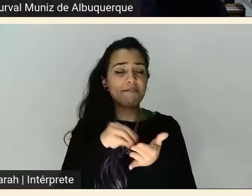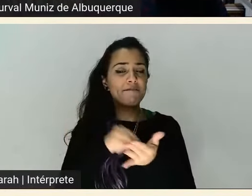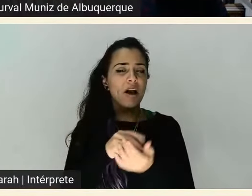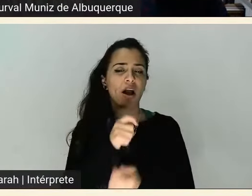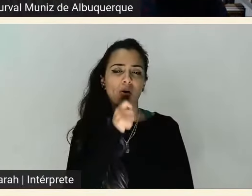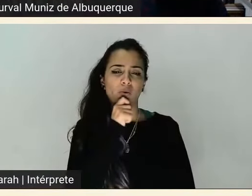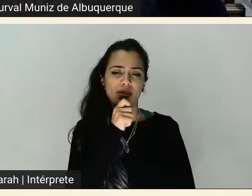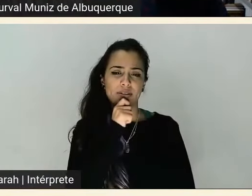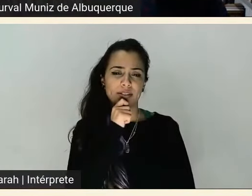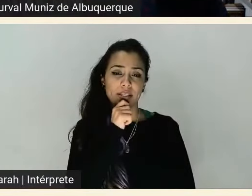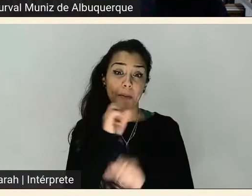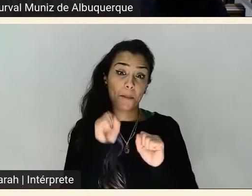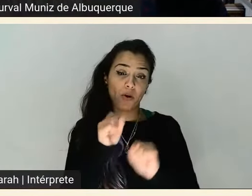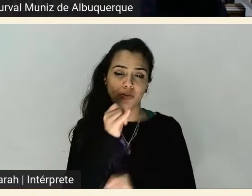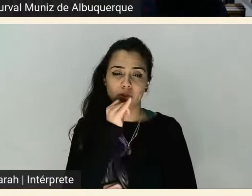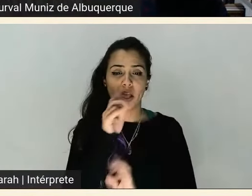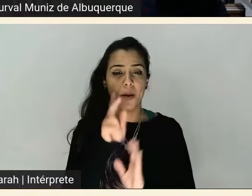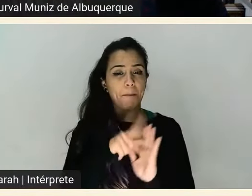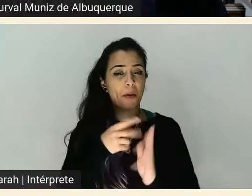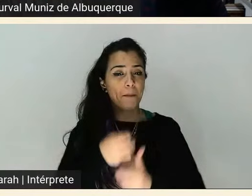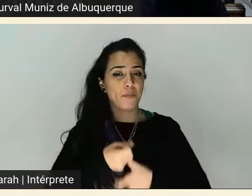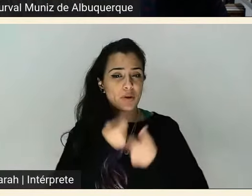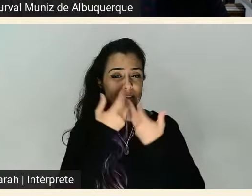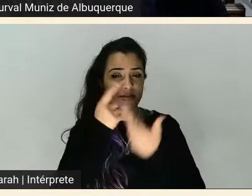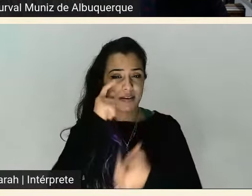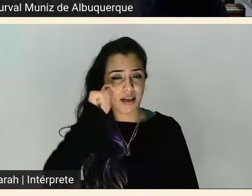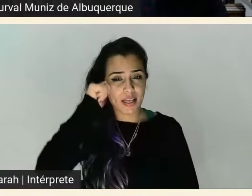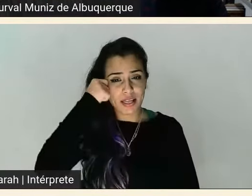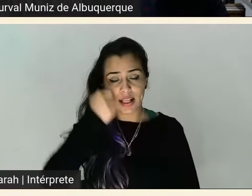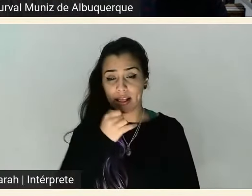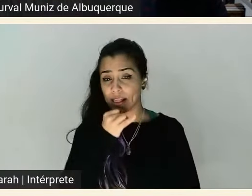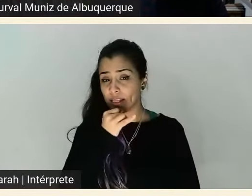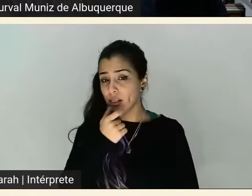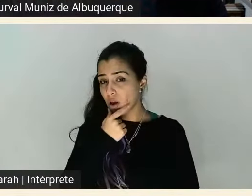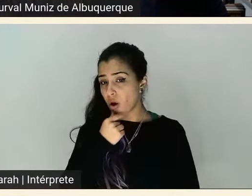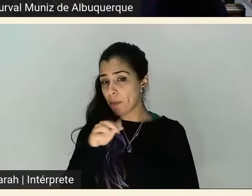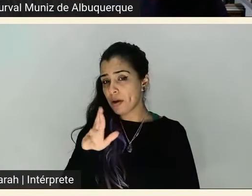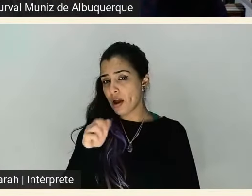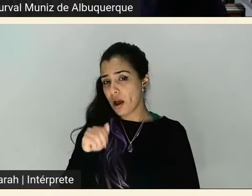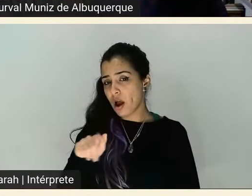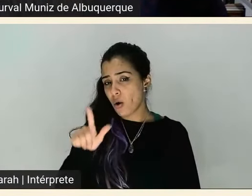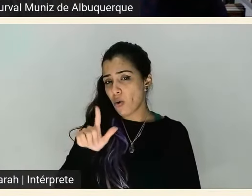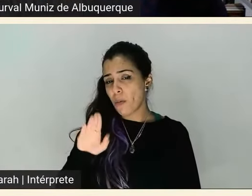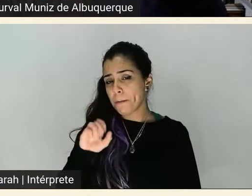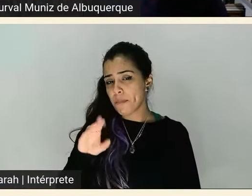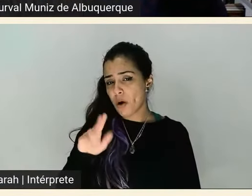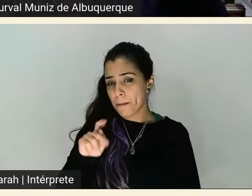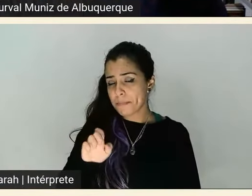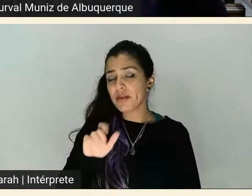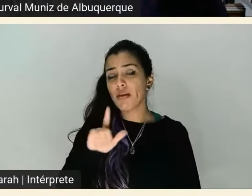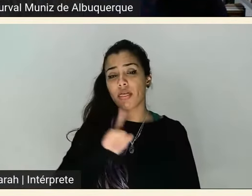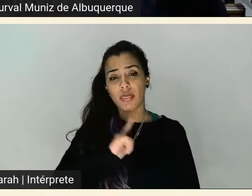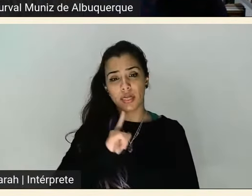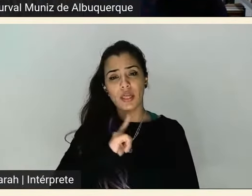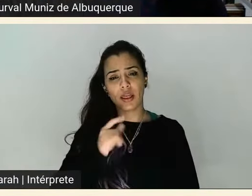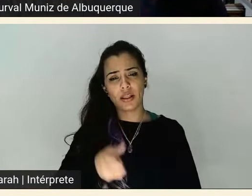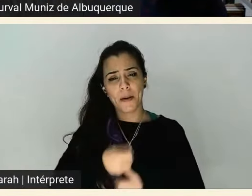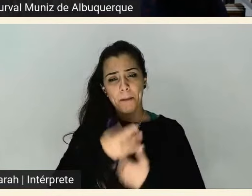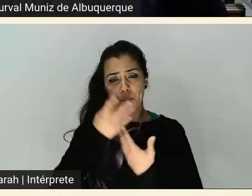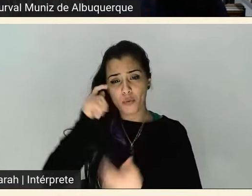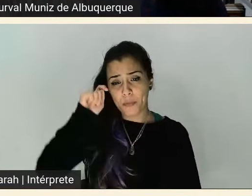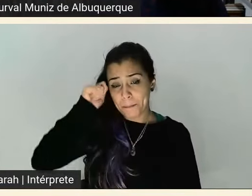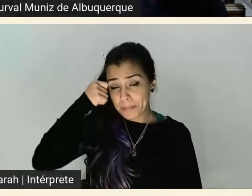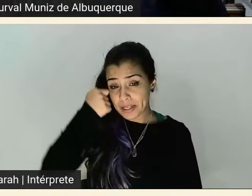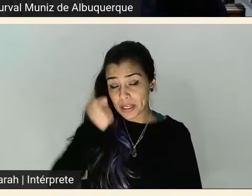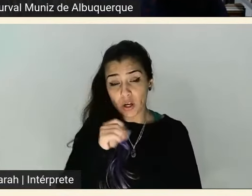própria poesia negra. Quer dizer, o Raul Bopp tem Urucungo, os poemas negros do Raul Bopp. Mas o que nós